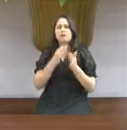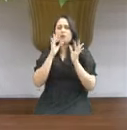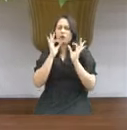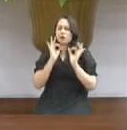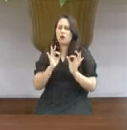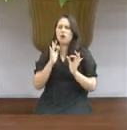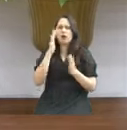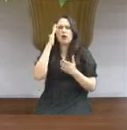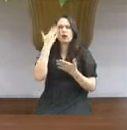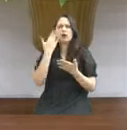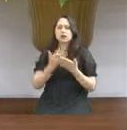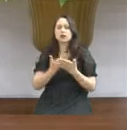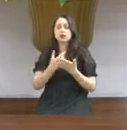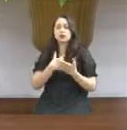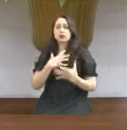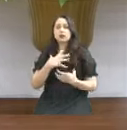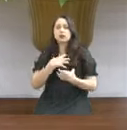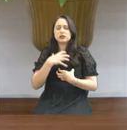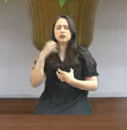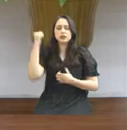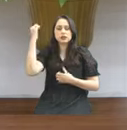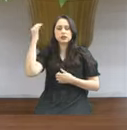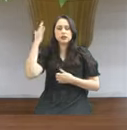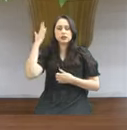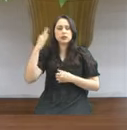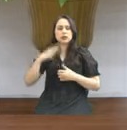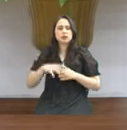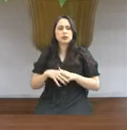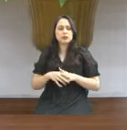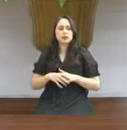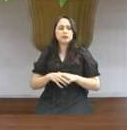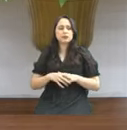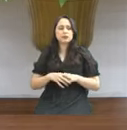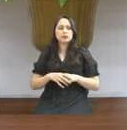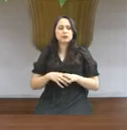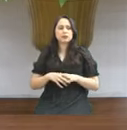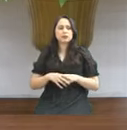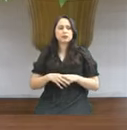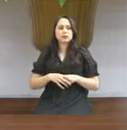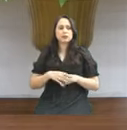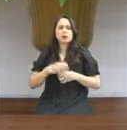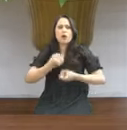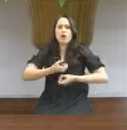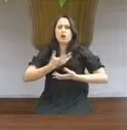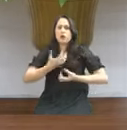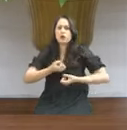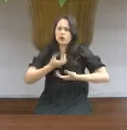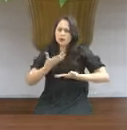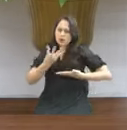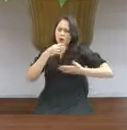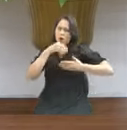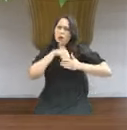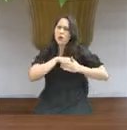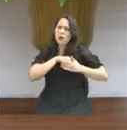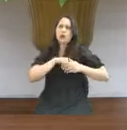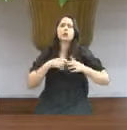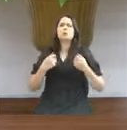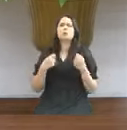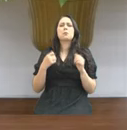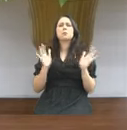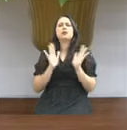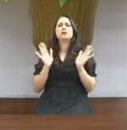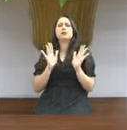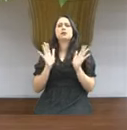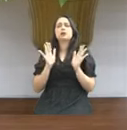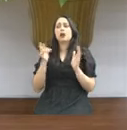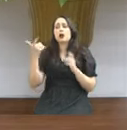eu acredito, eu estou sentindo uma graça. Guarde essa confissão. Eita! Você não precisa que